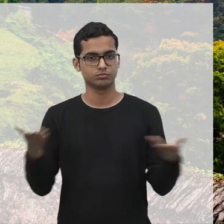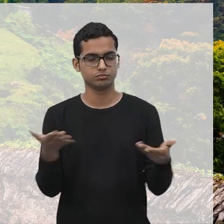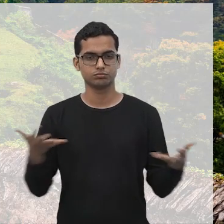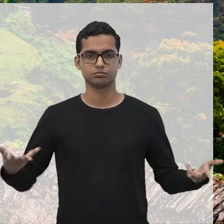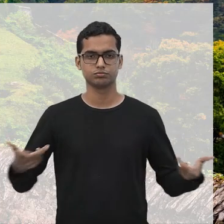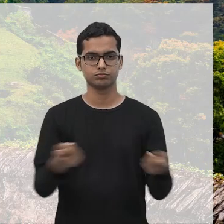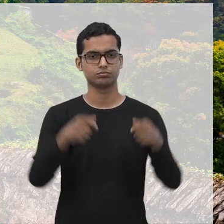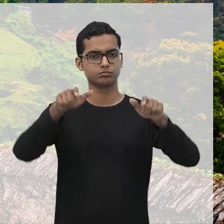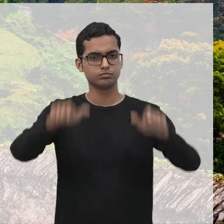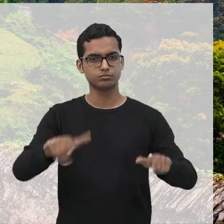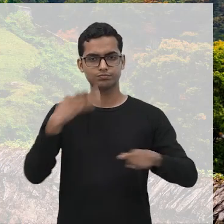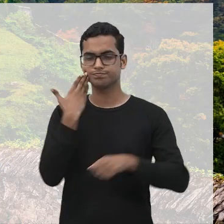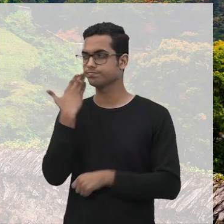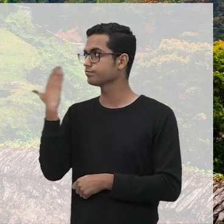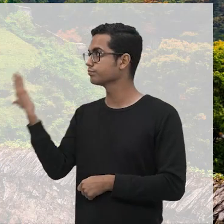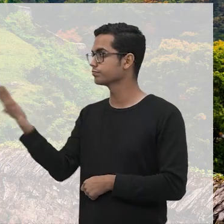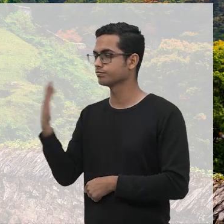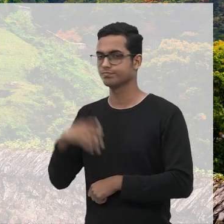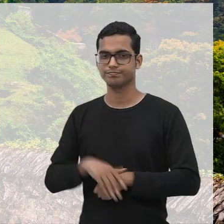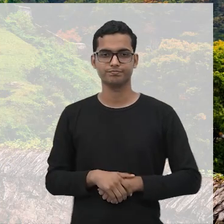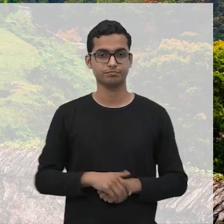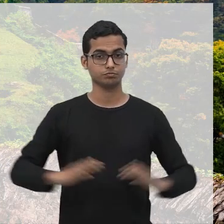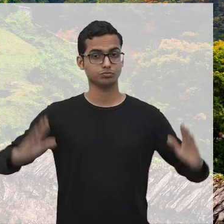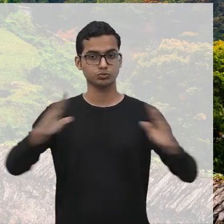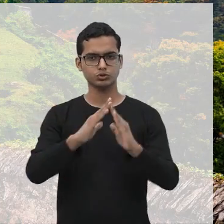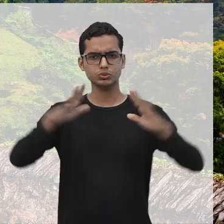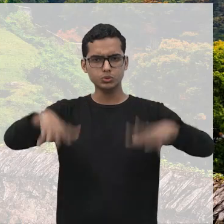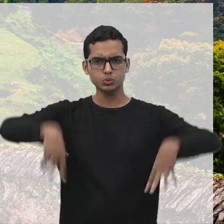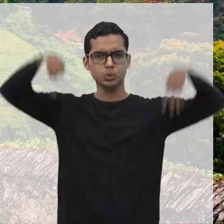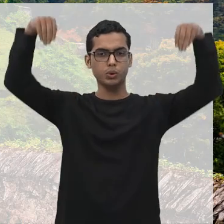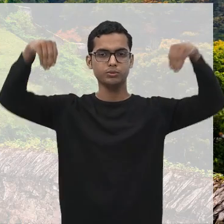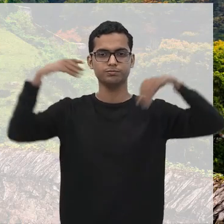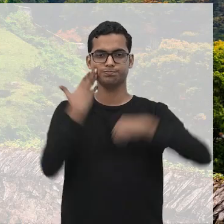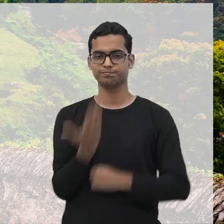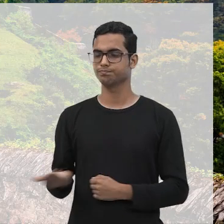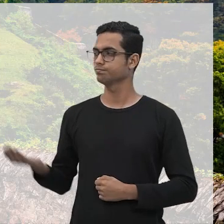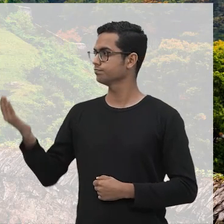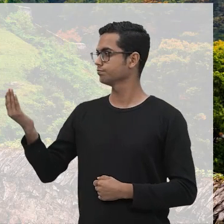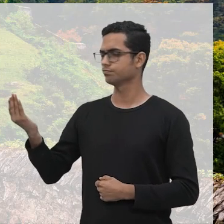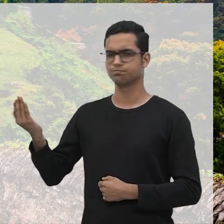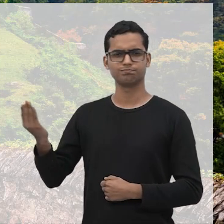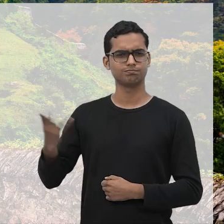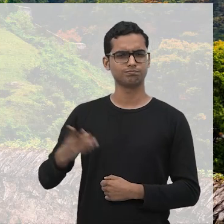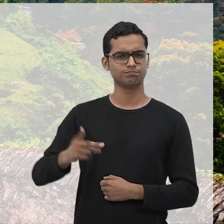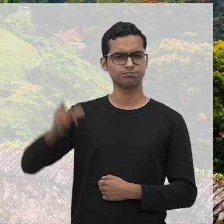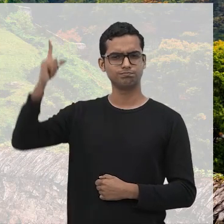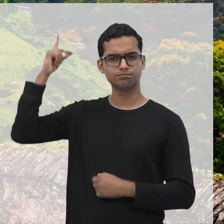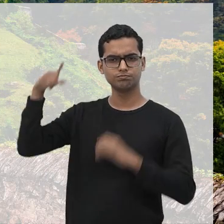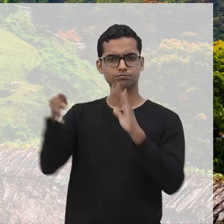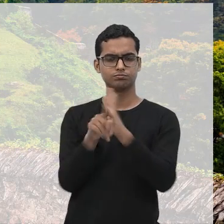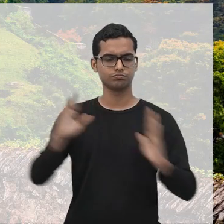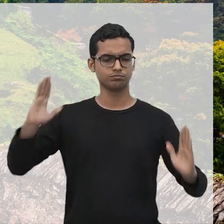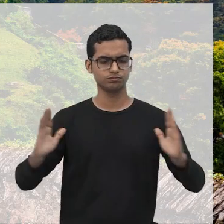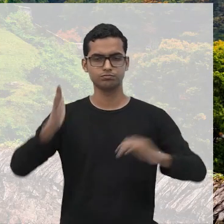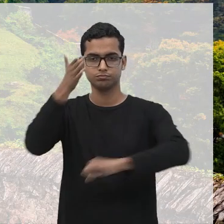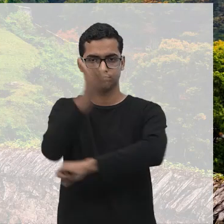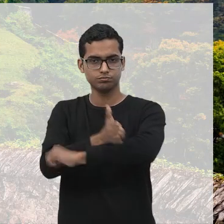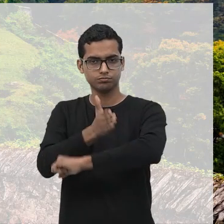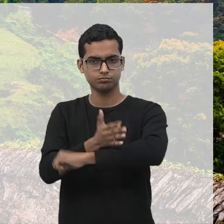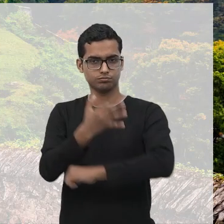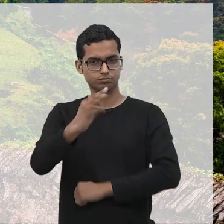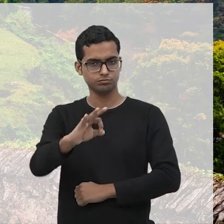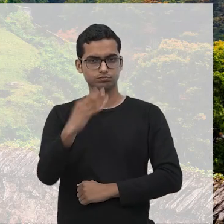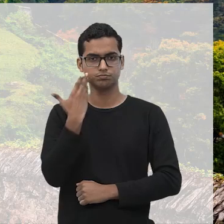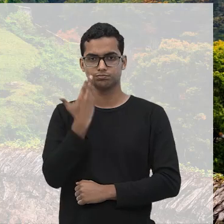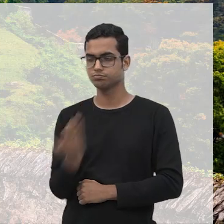como vocês podem ver. Olha aqui atrás de mim, nós estamos num castelo lá da época medieval. Então, isso aqui